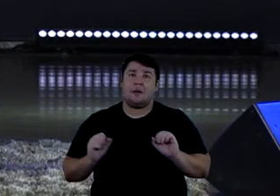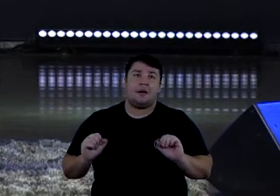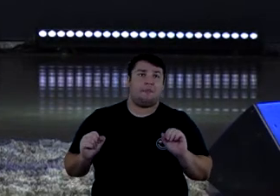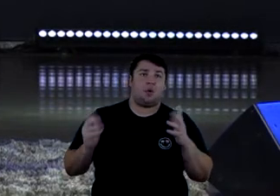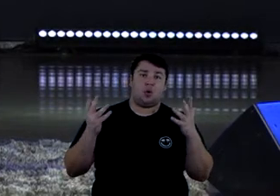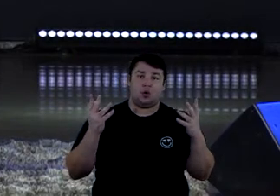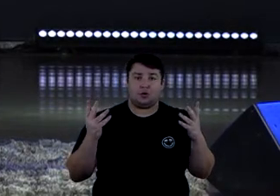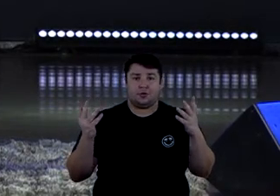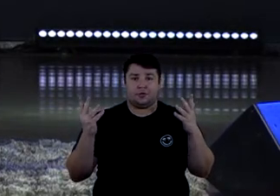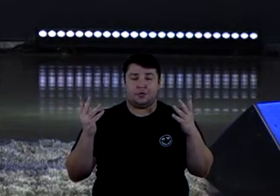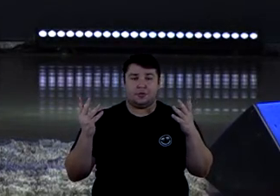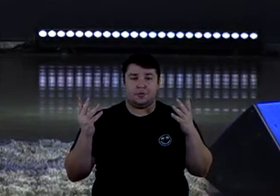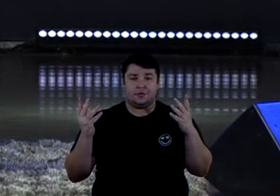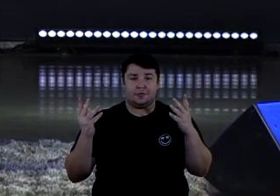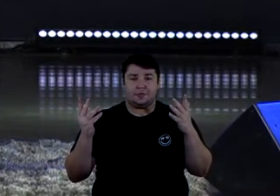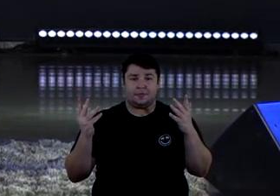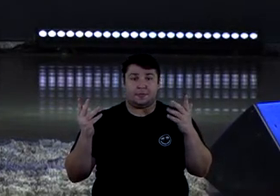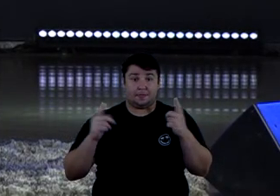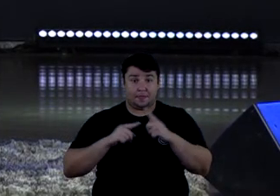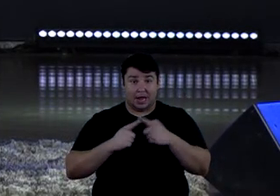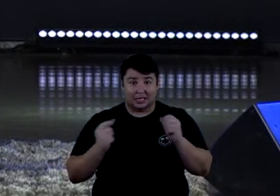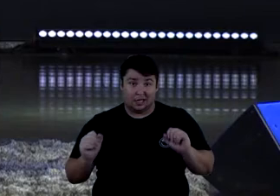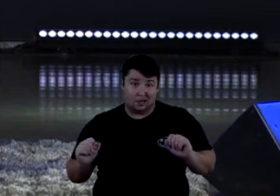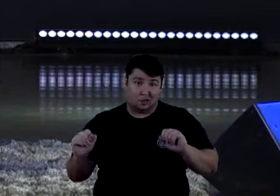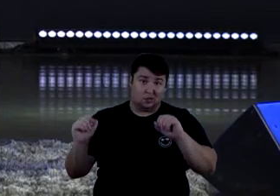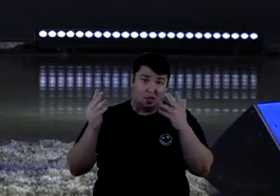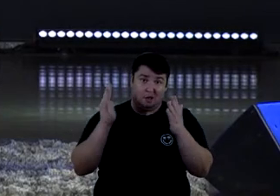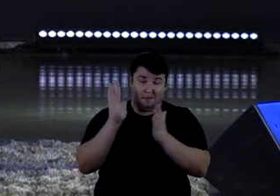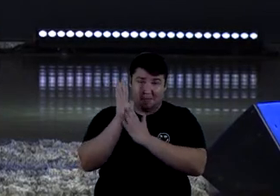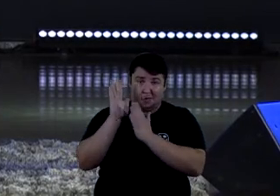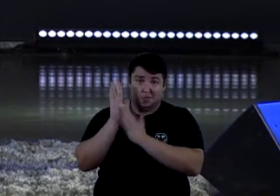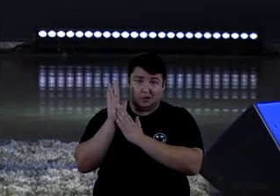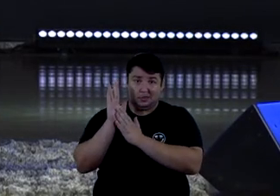existir, mas que cumpre o seu propósito.